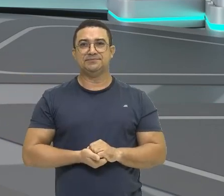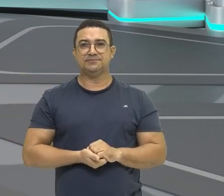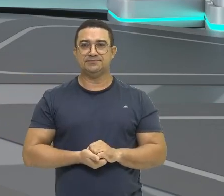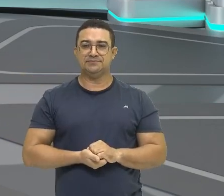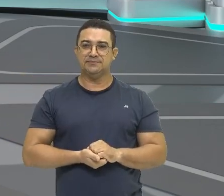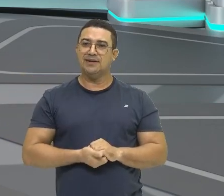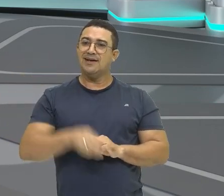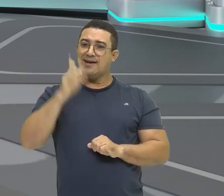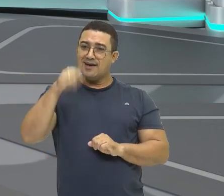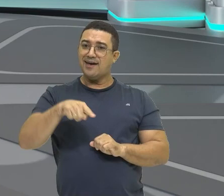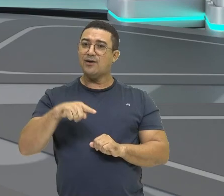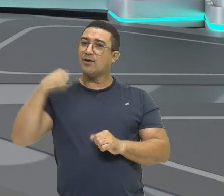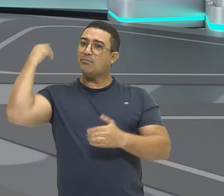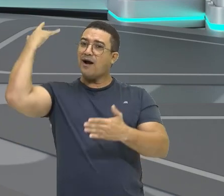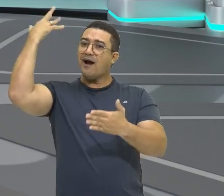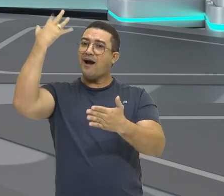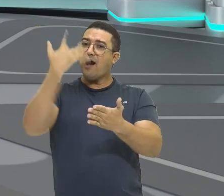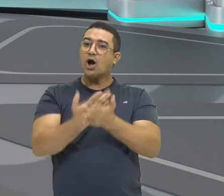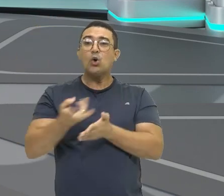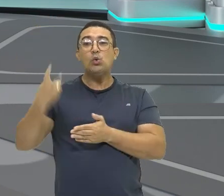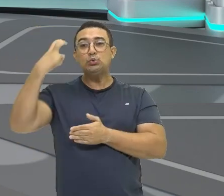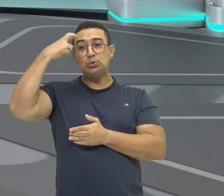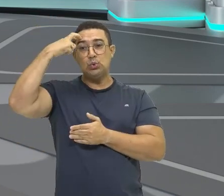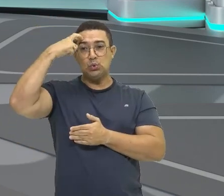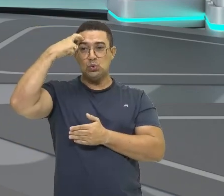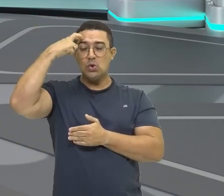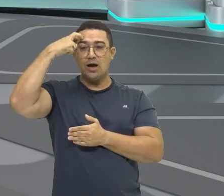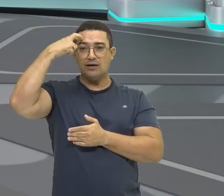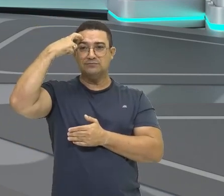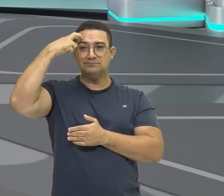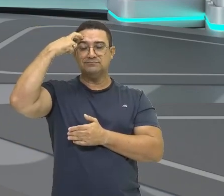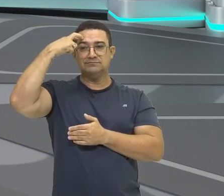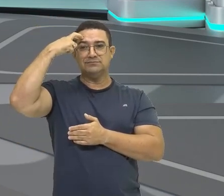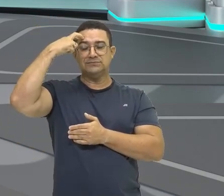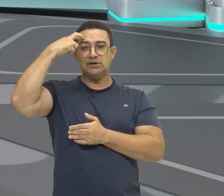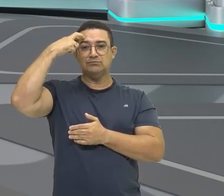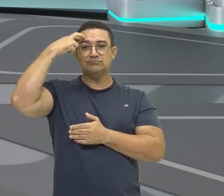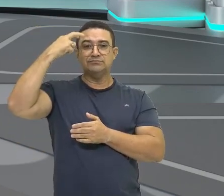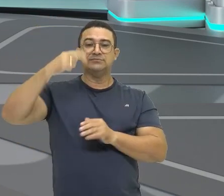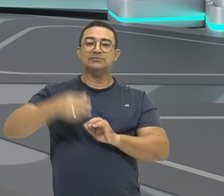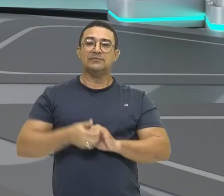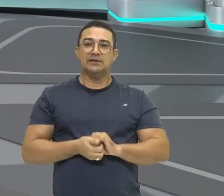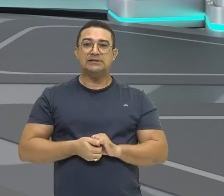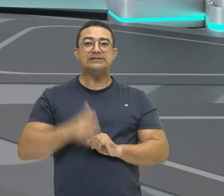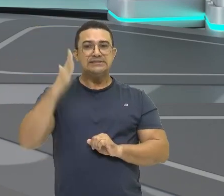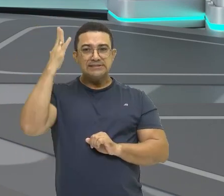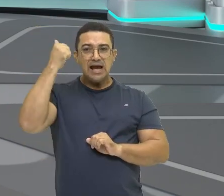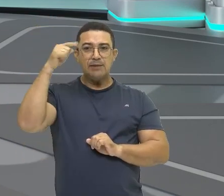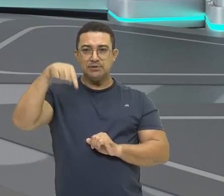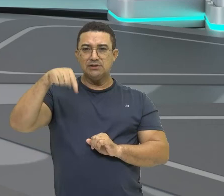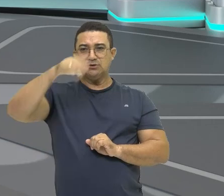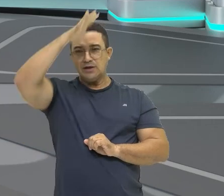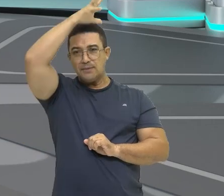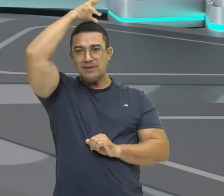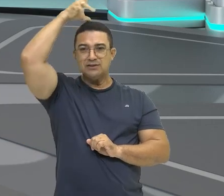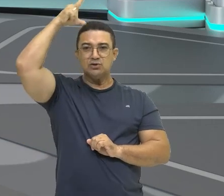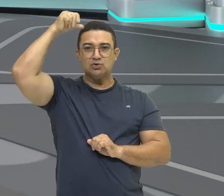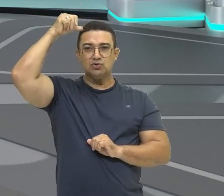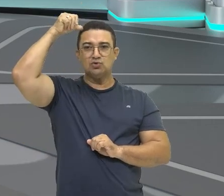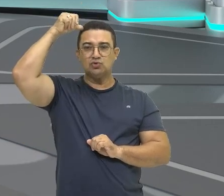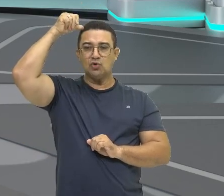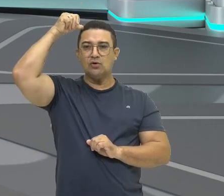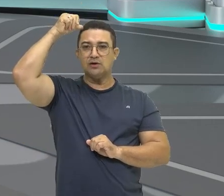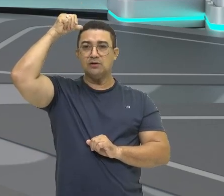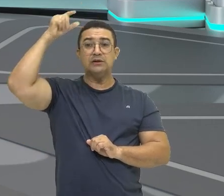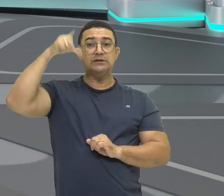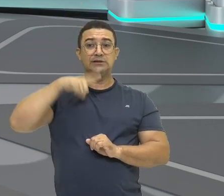questão cultural também. É uma questão cultural e até mesmo os próprios recursos. Nós sabemos que o Amazonas, vamos dizer, cabe em